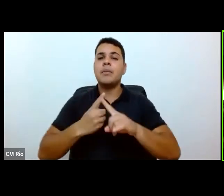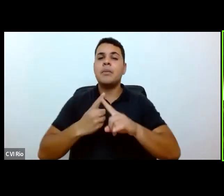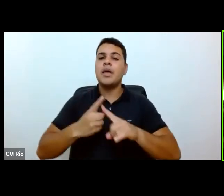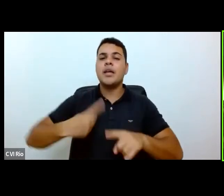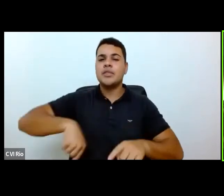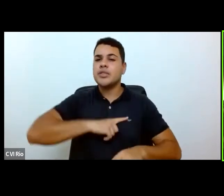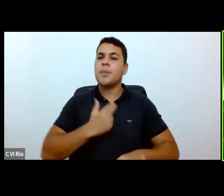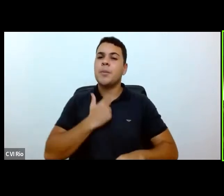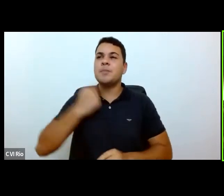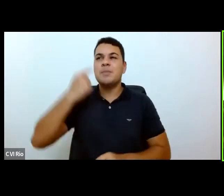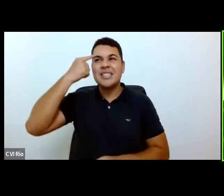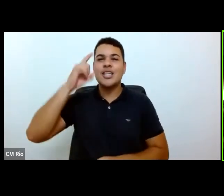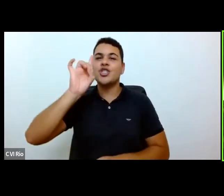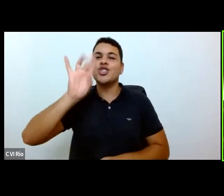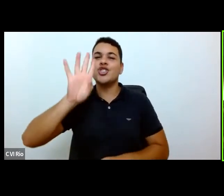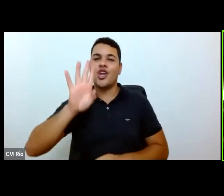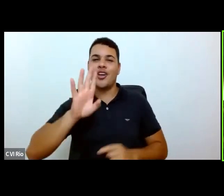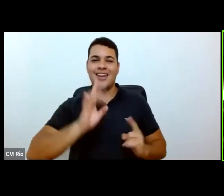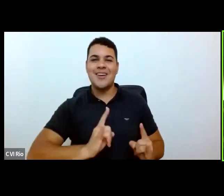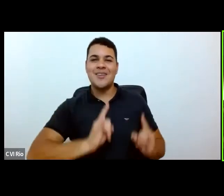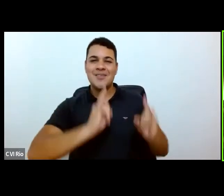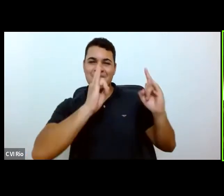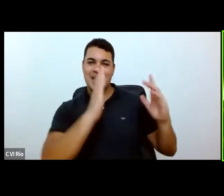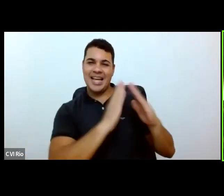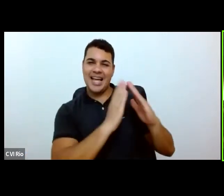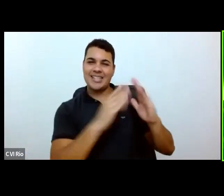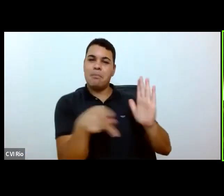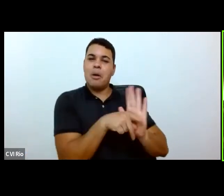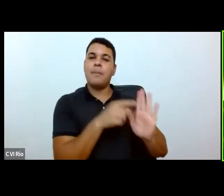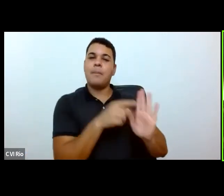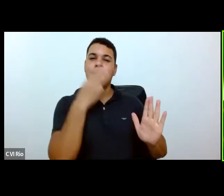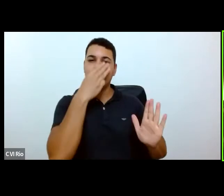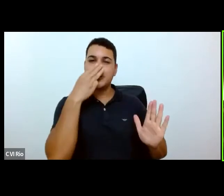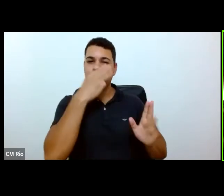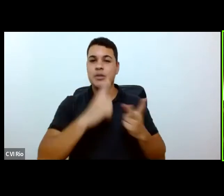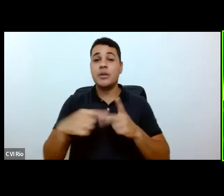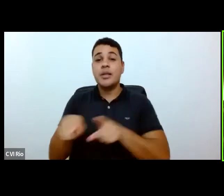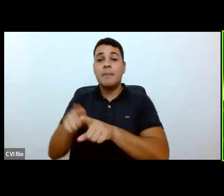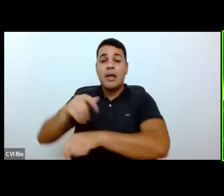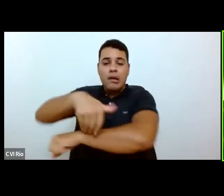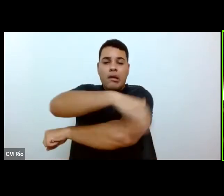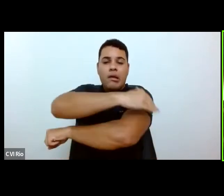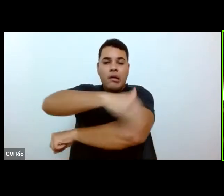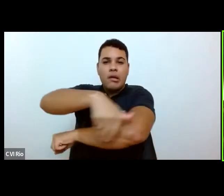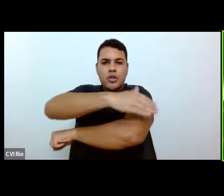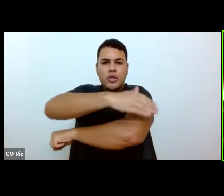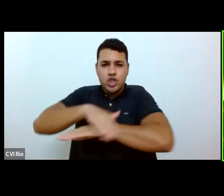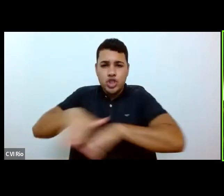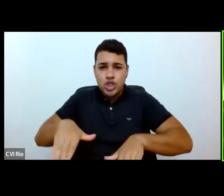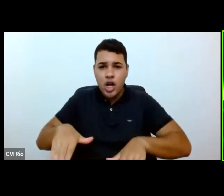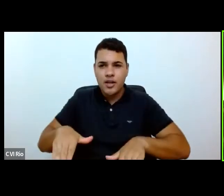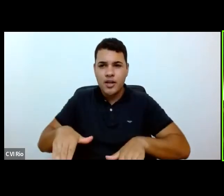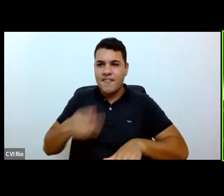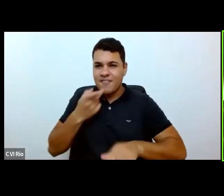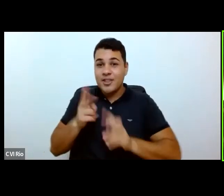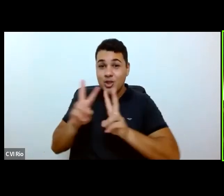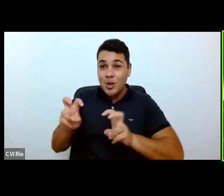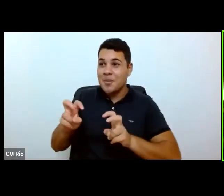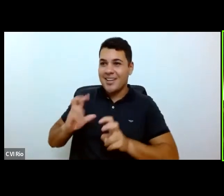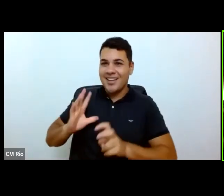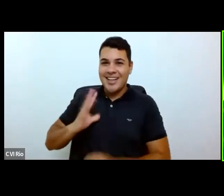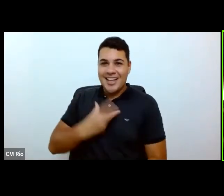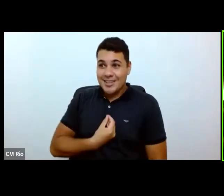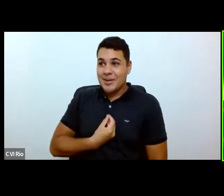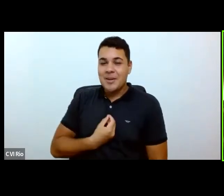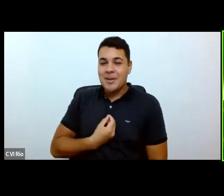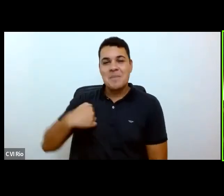puteiro, né, ou em espaços, né, tidos como marginalizados, que os nossos corpos estarão, né? A